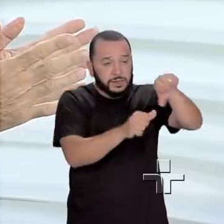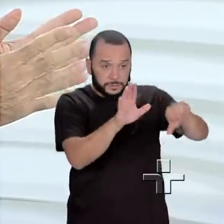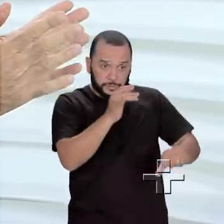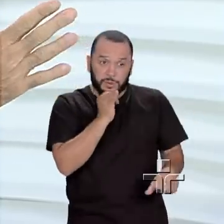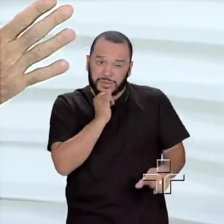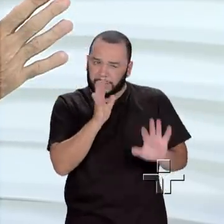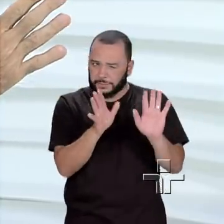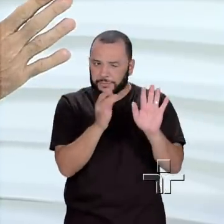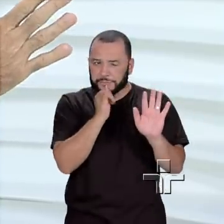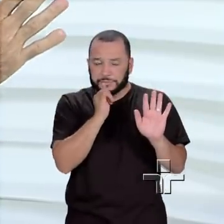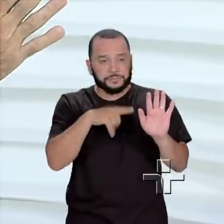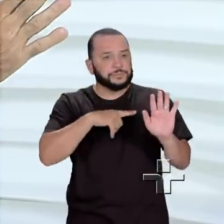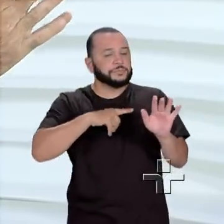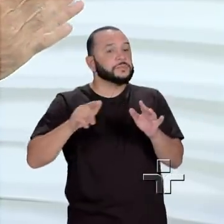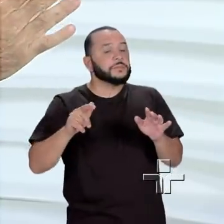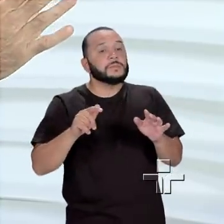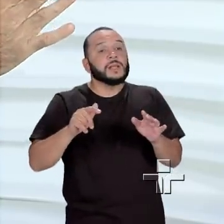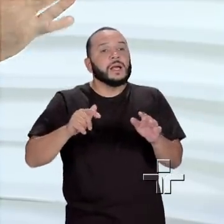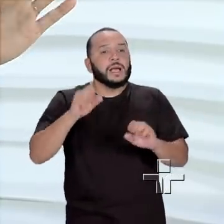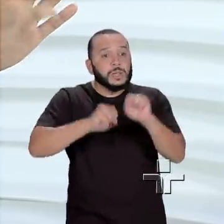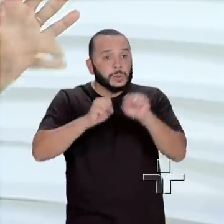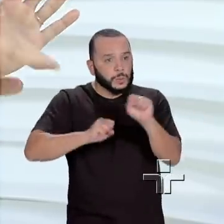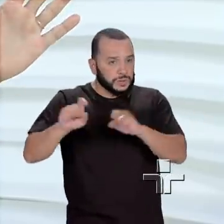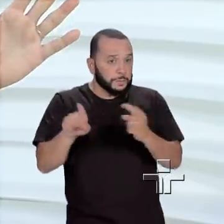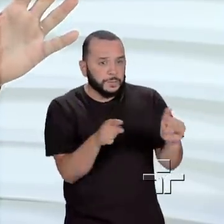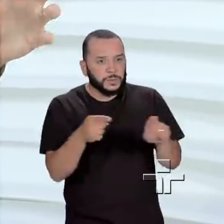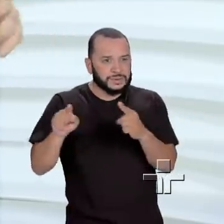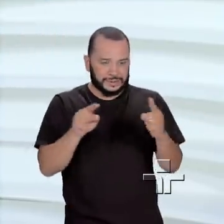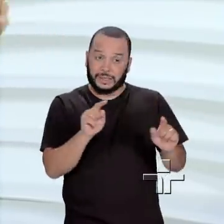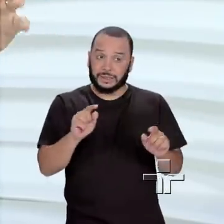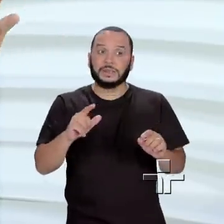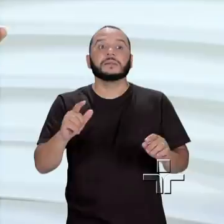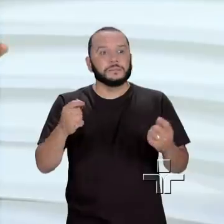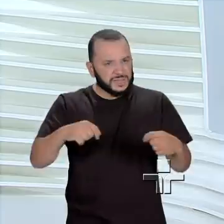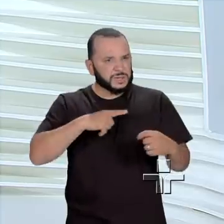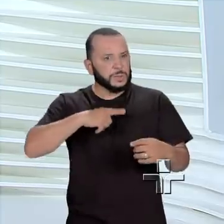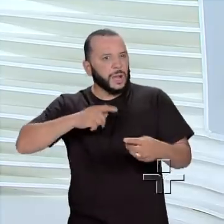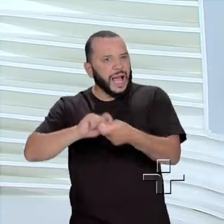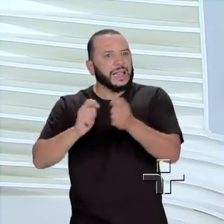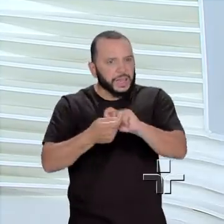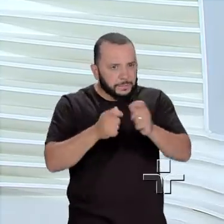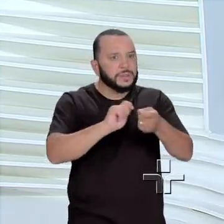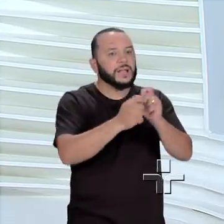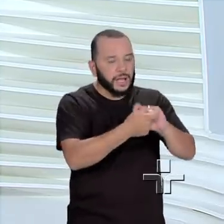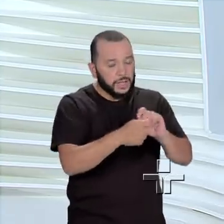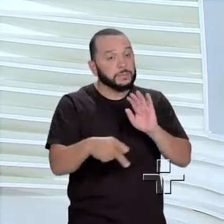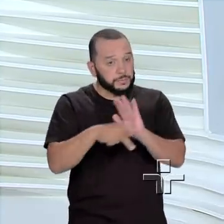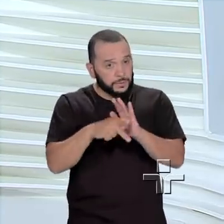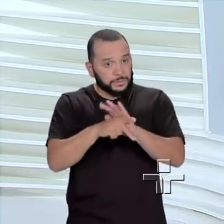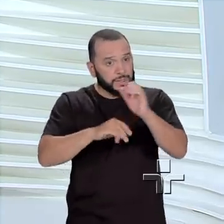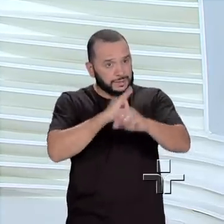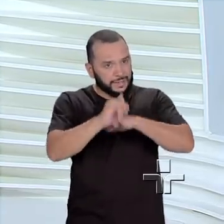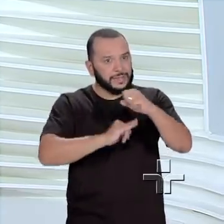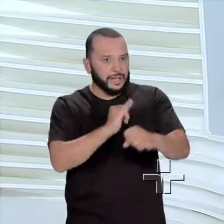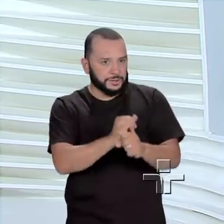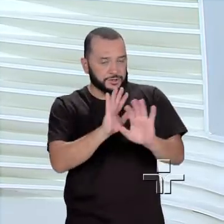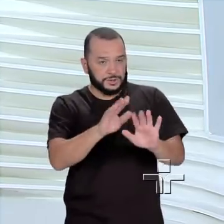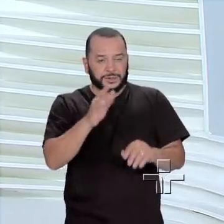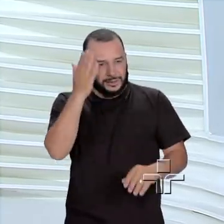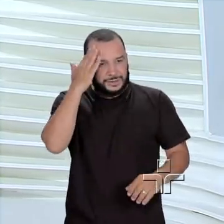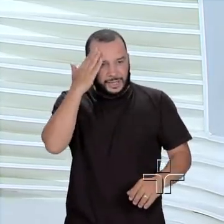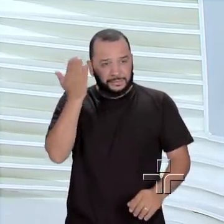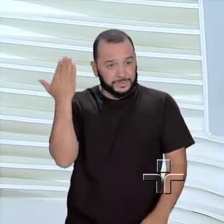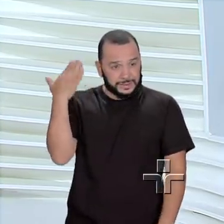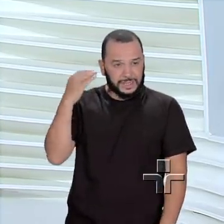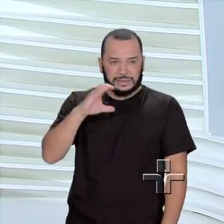exemplo. A indústria de música ela foi praticamente reescrita pelo digital, não só pela internet. Veja, o CD aparece